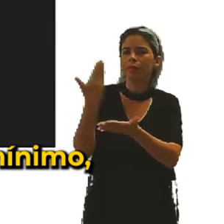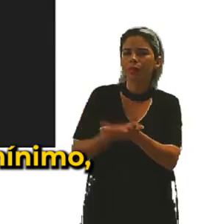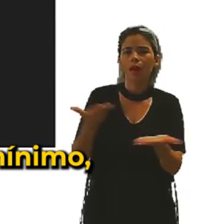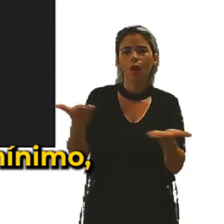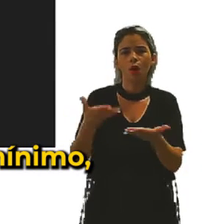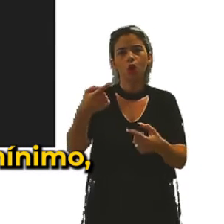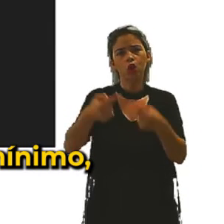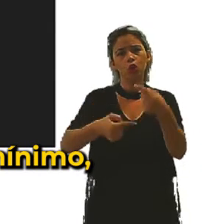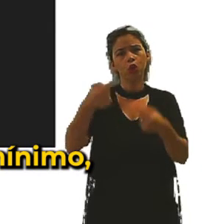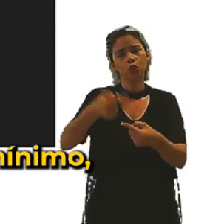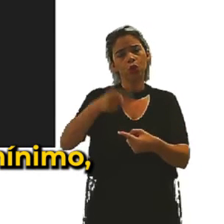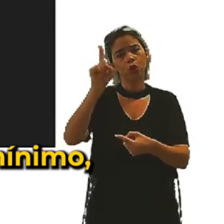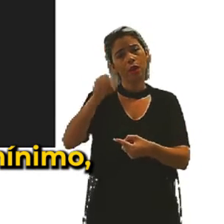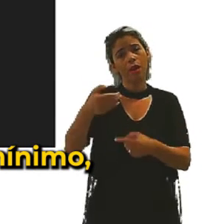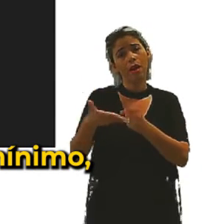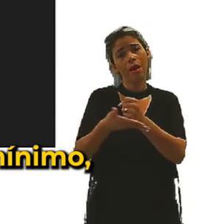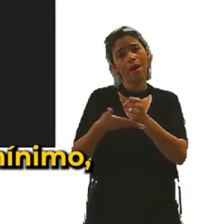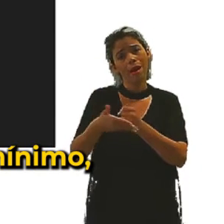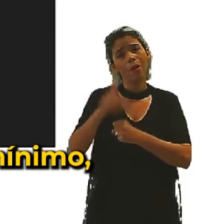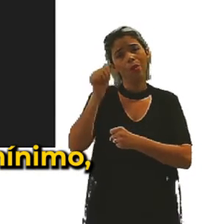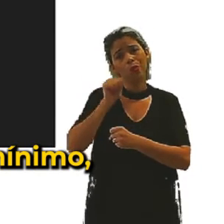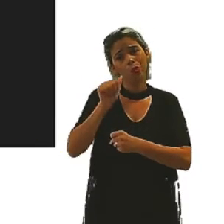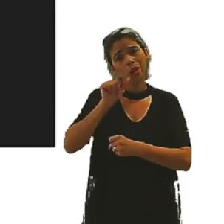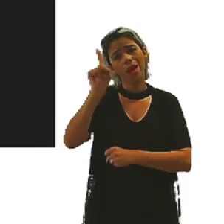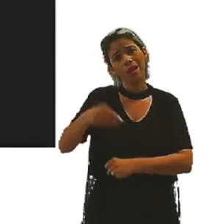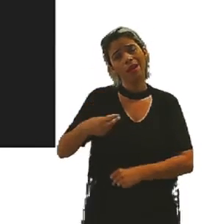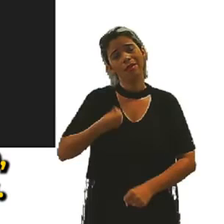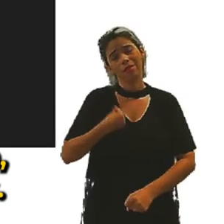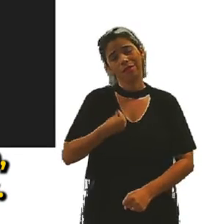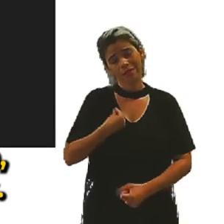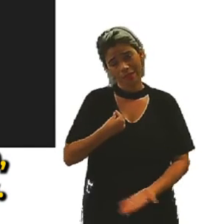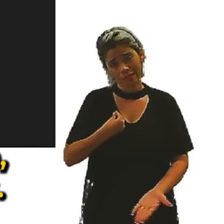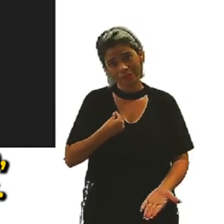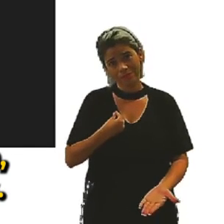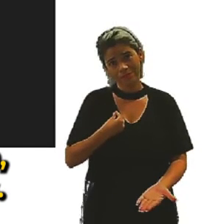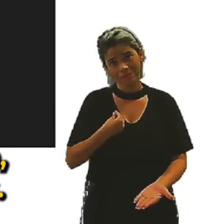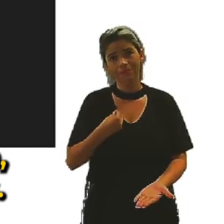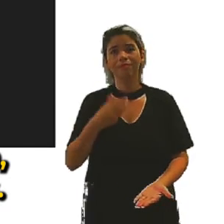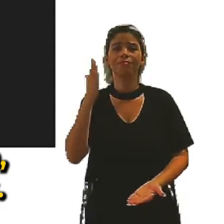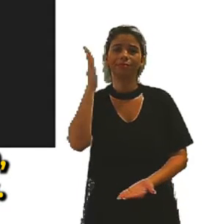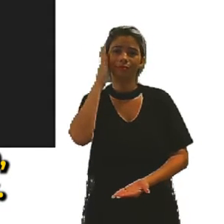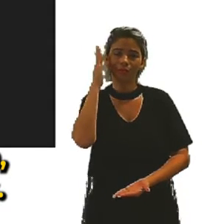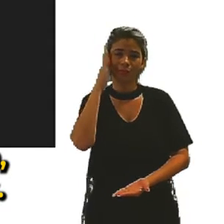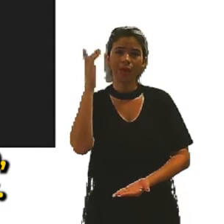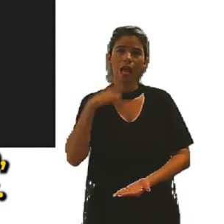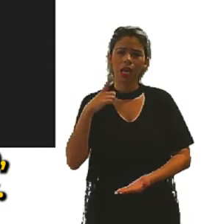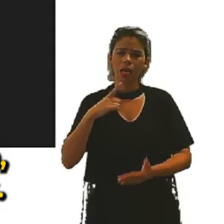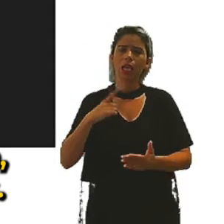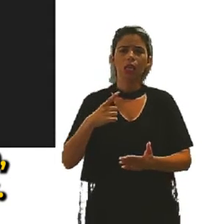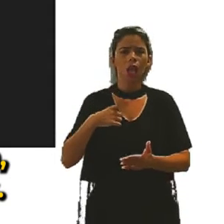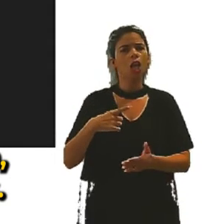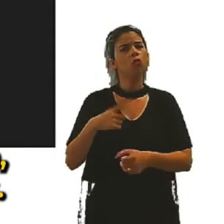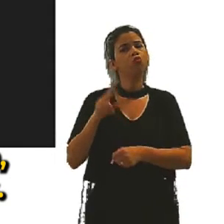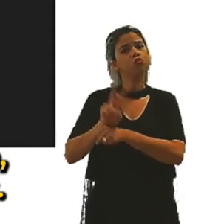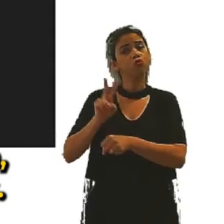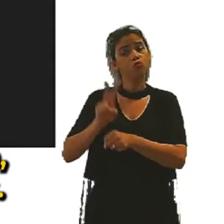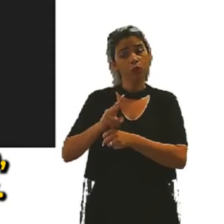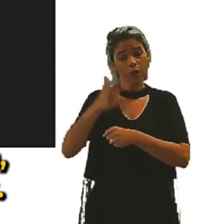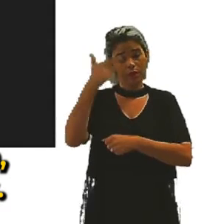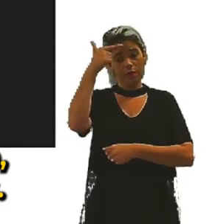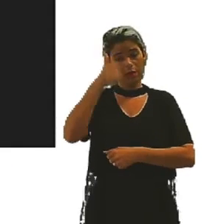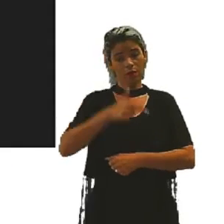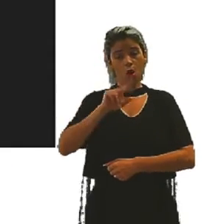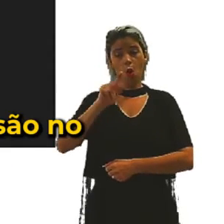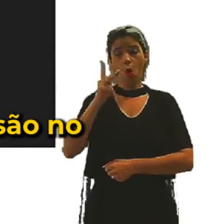direito rudimentaríssimo das mulheres de, no mínimo, viver. Né? Teses como legítima defesa da honra, ainda discutida nos